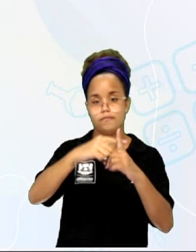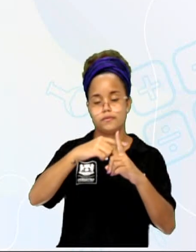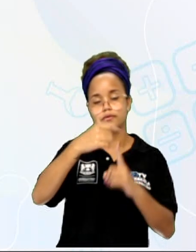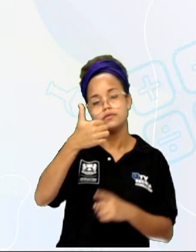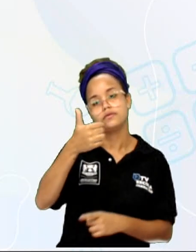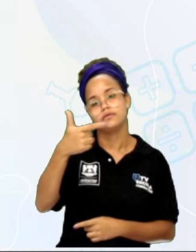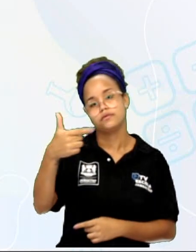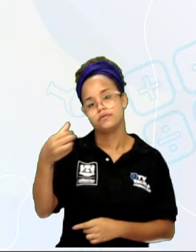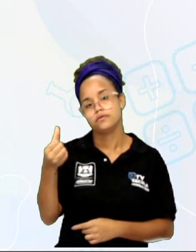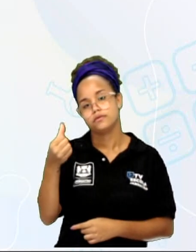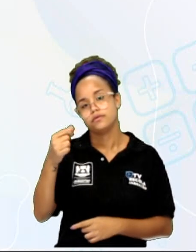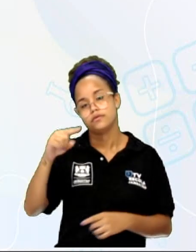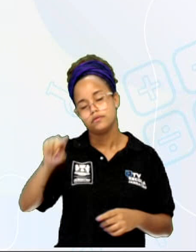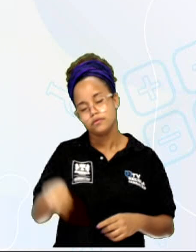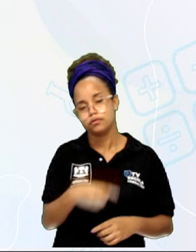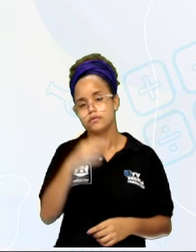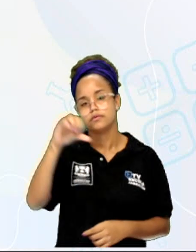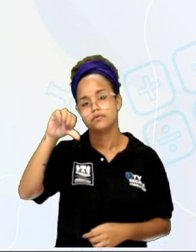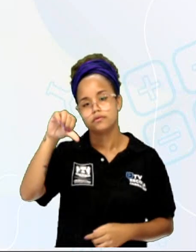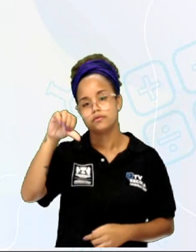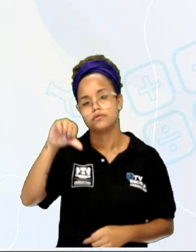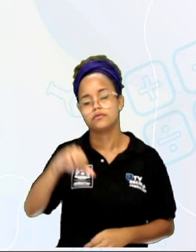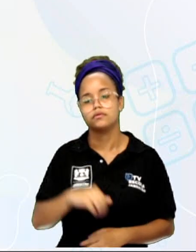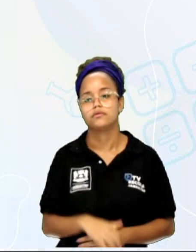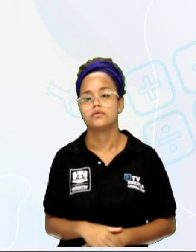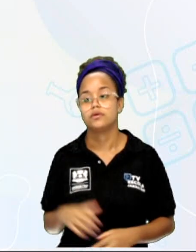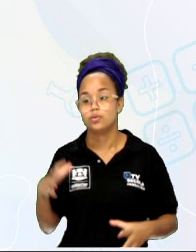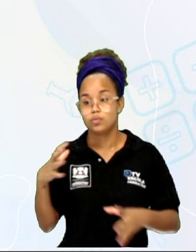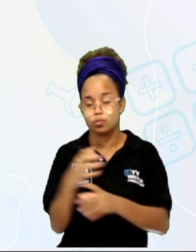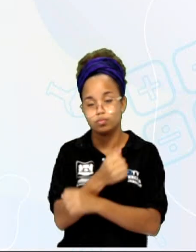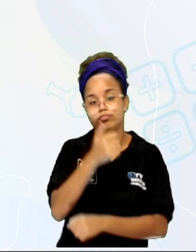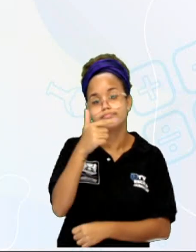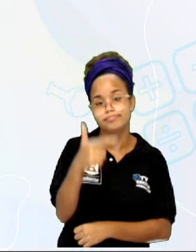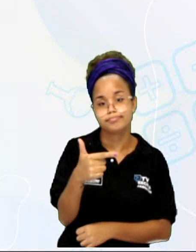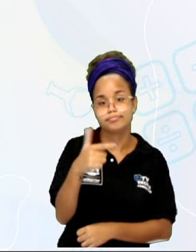126,9, que é um átomo de iodo. Somando os dois, você tem